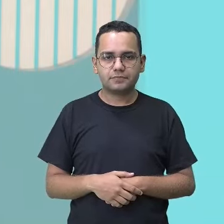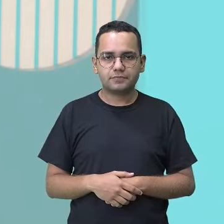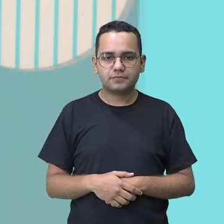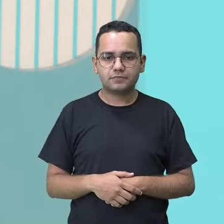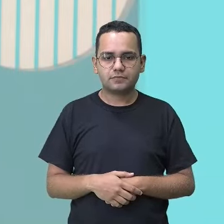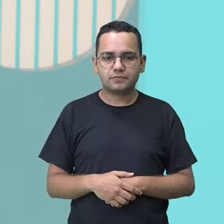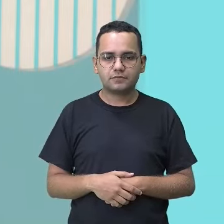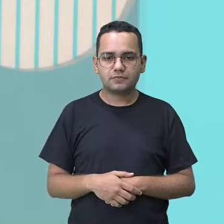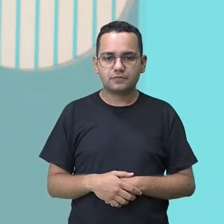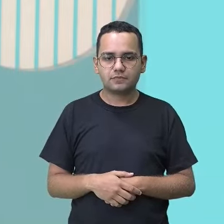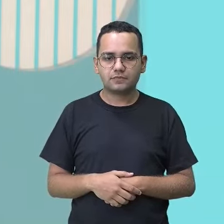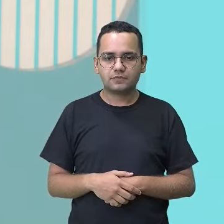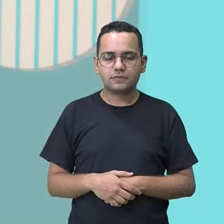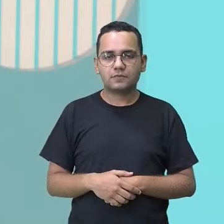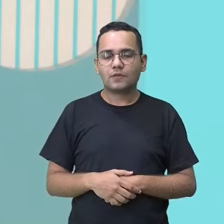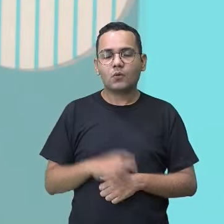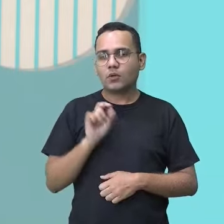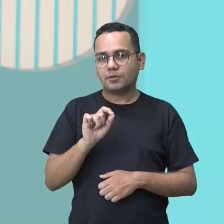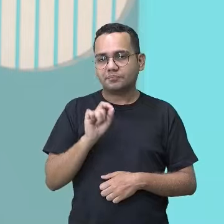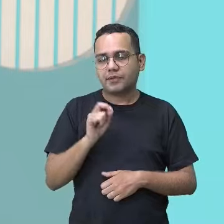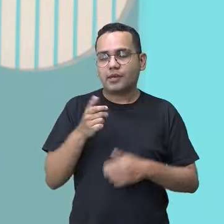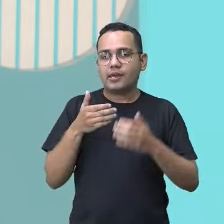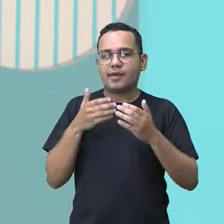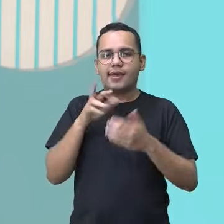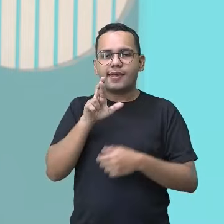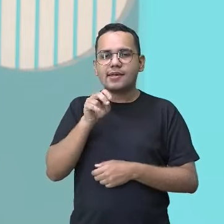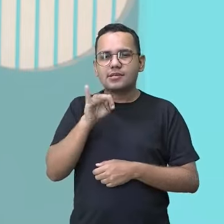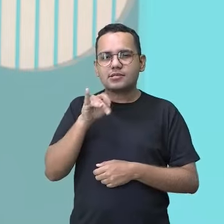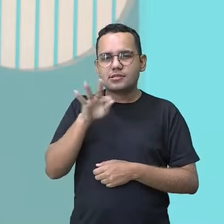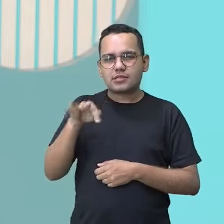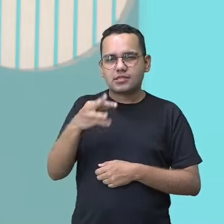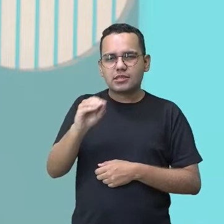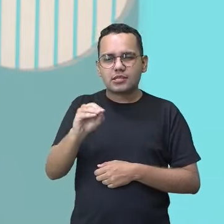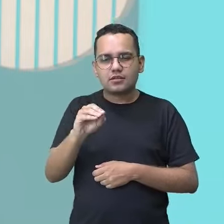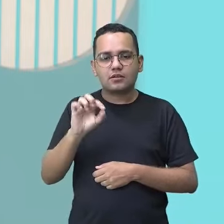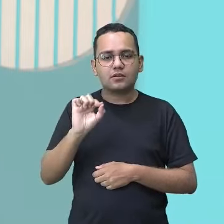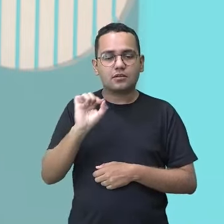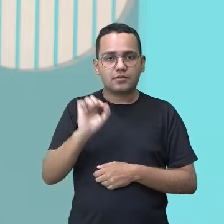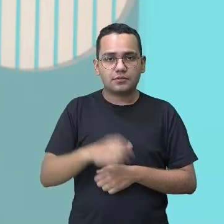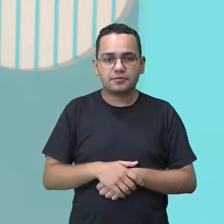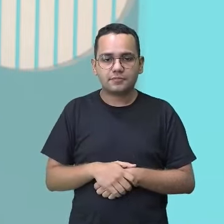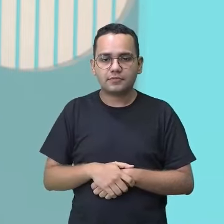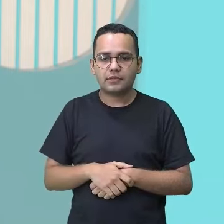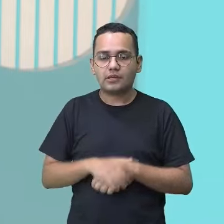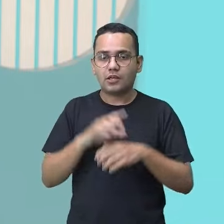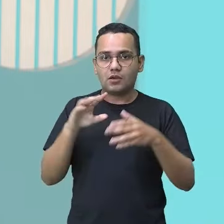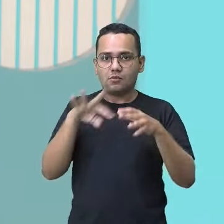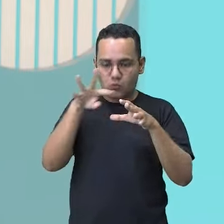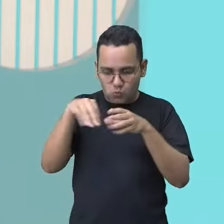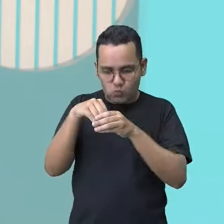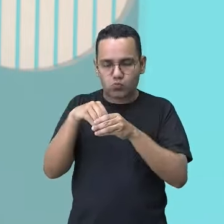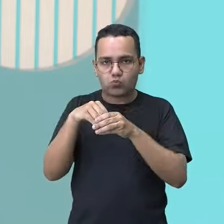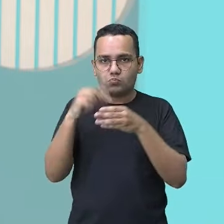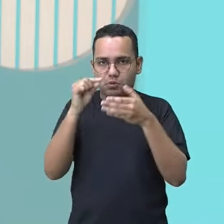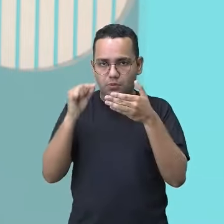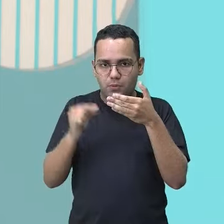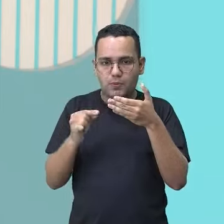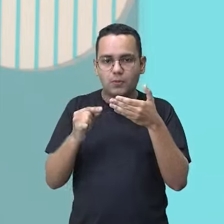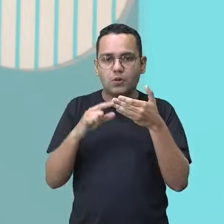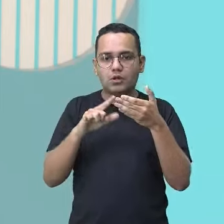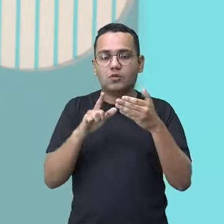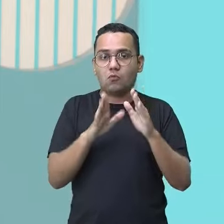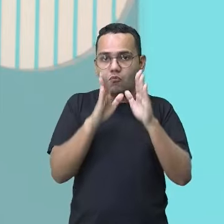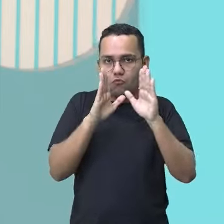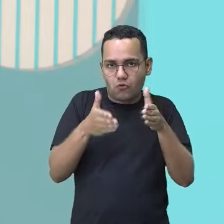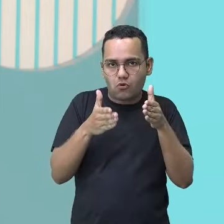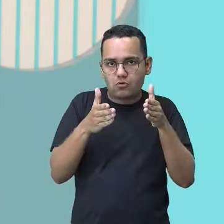que quando eu falo de restrição eu estou o quê de um conjunto de um grupo eu só estou falando de uma parte